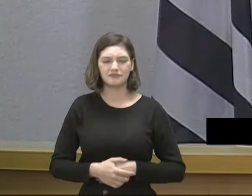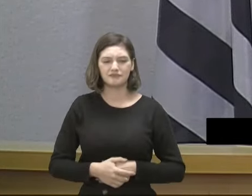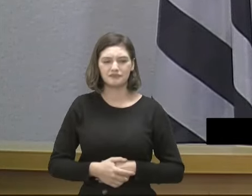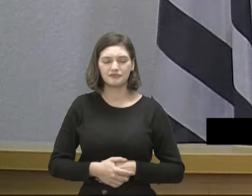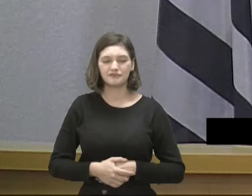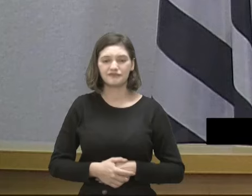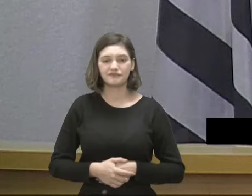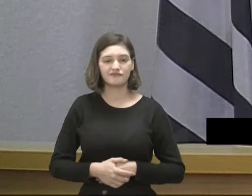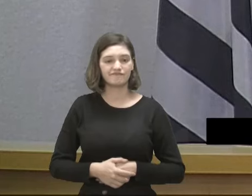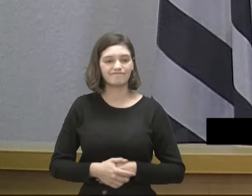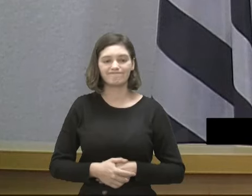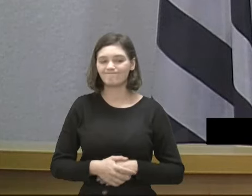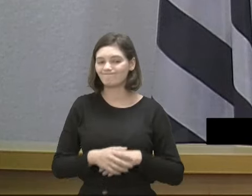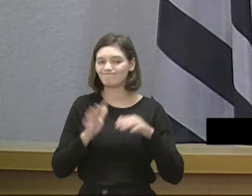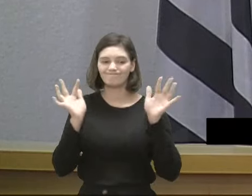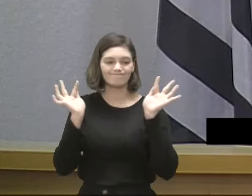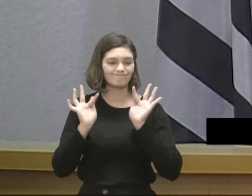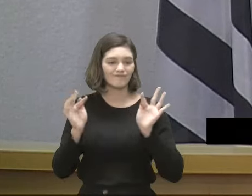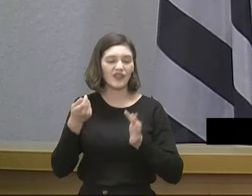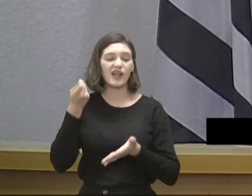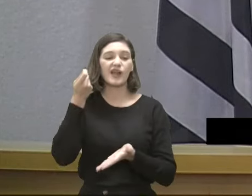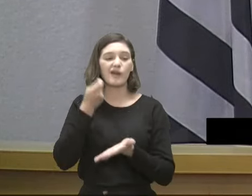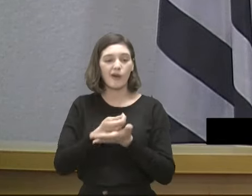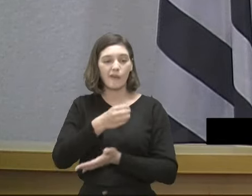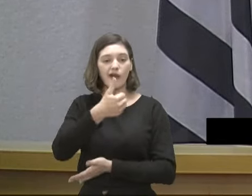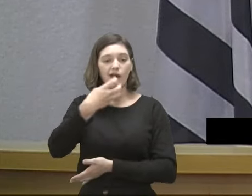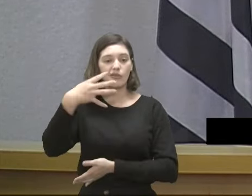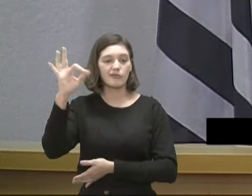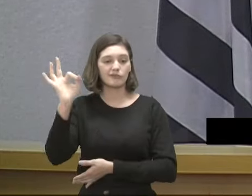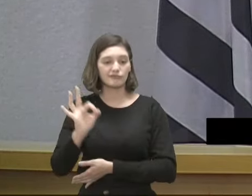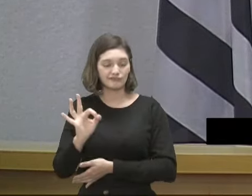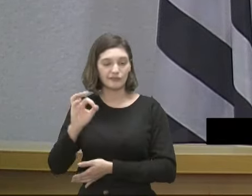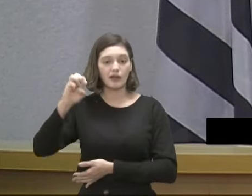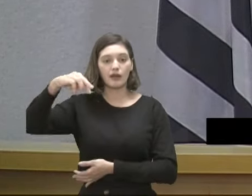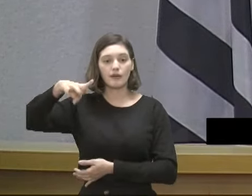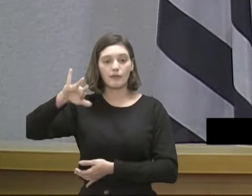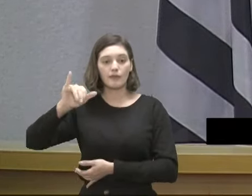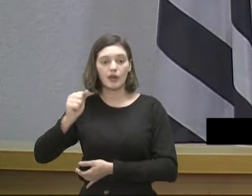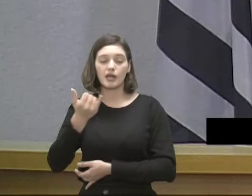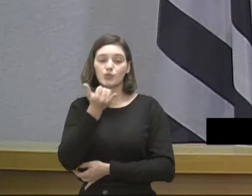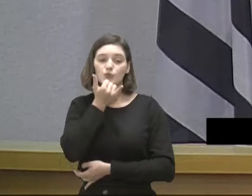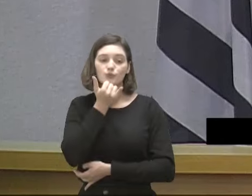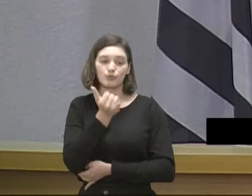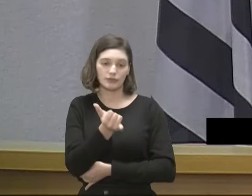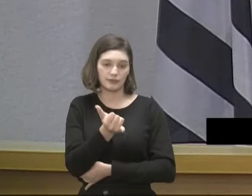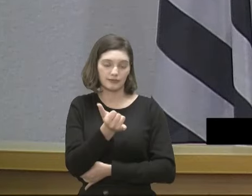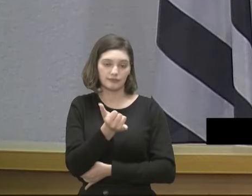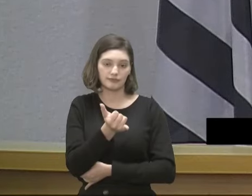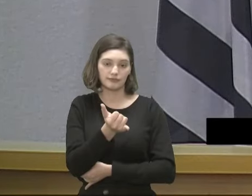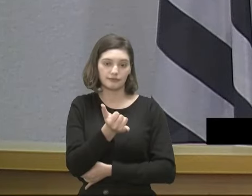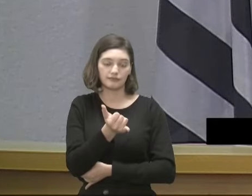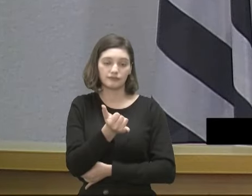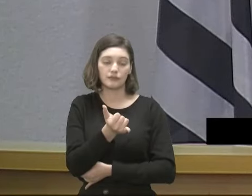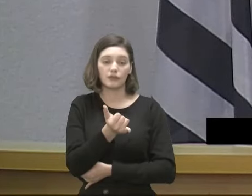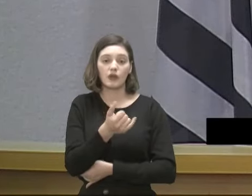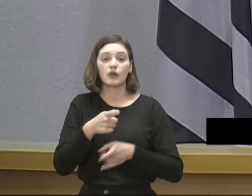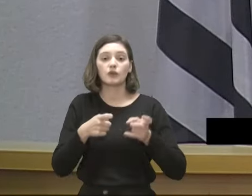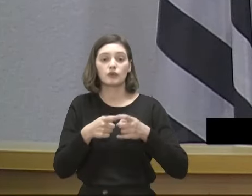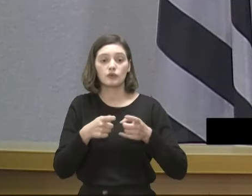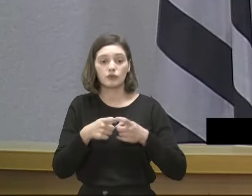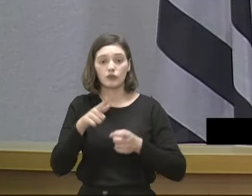E não foi feliz, cobra 14%. Maria Helena, desculpa, doutor Gil